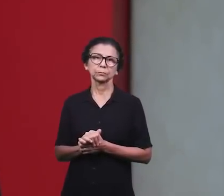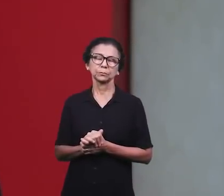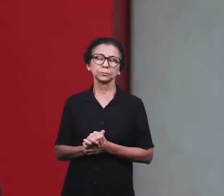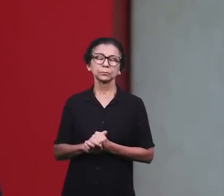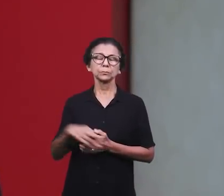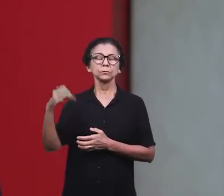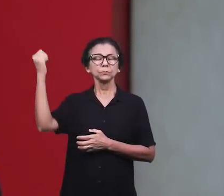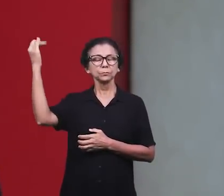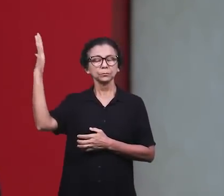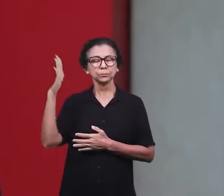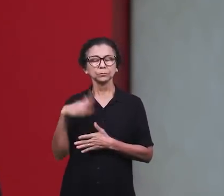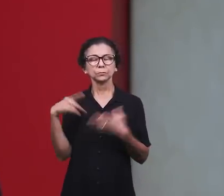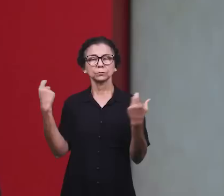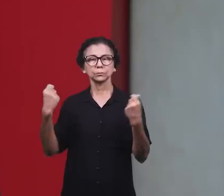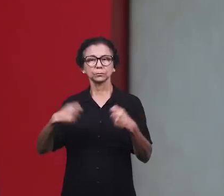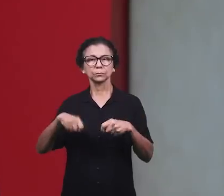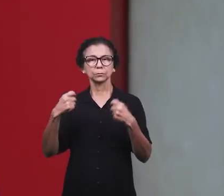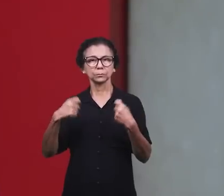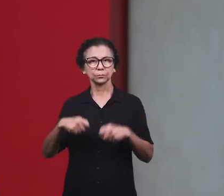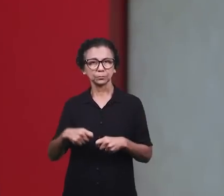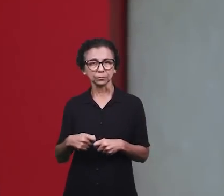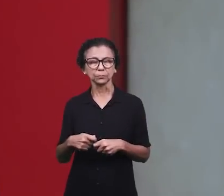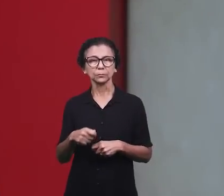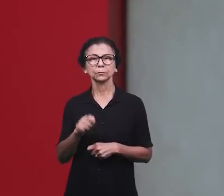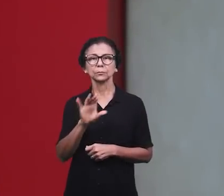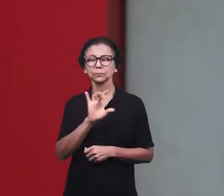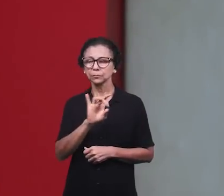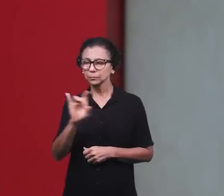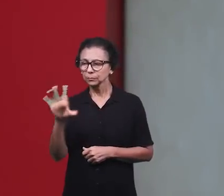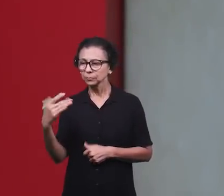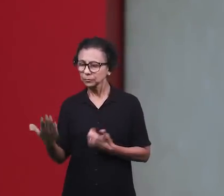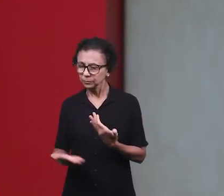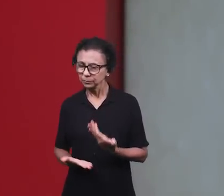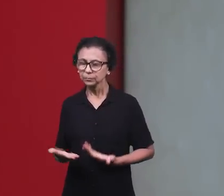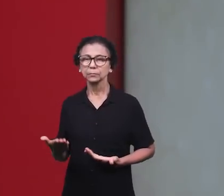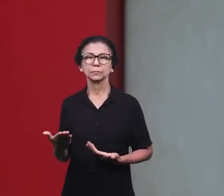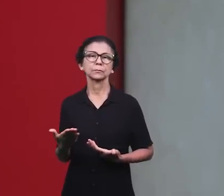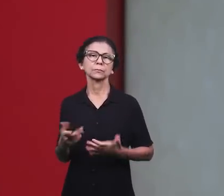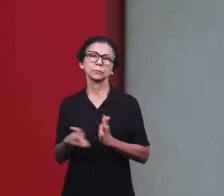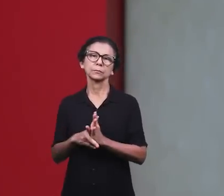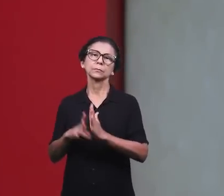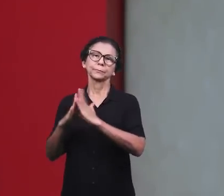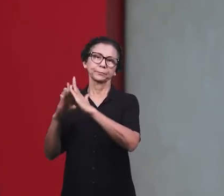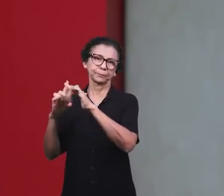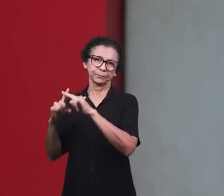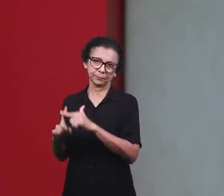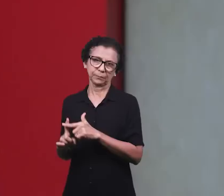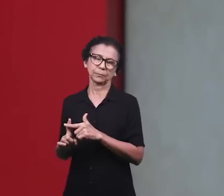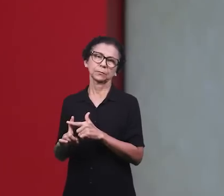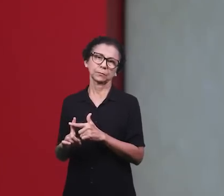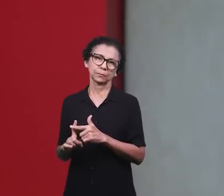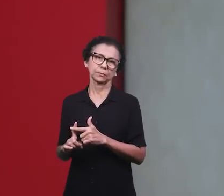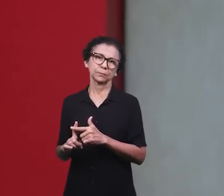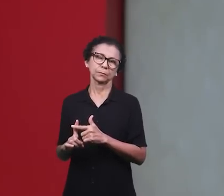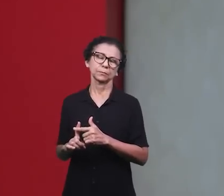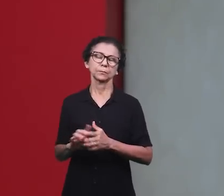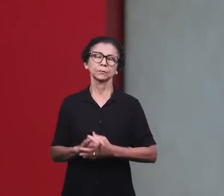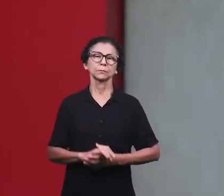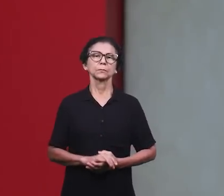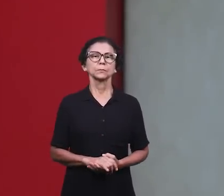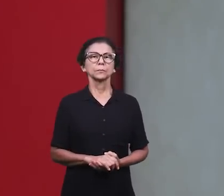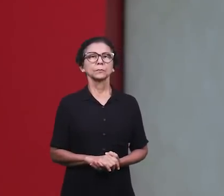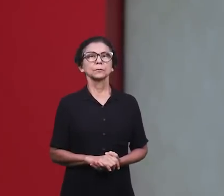atender, necessidades dos membros da igreja. E nós temos sempre essas experiências